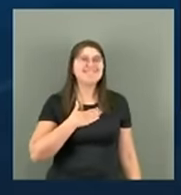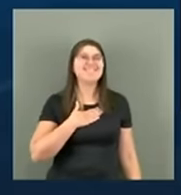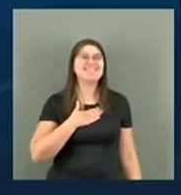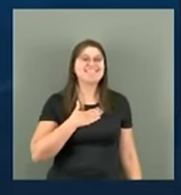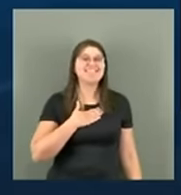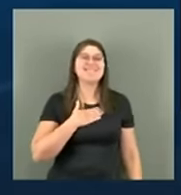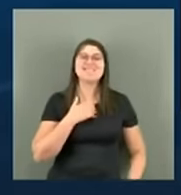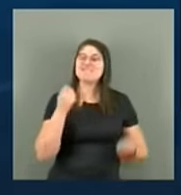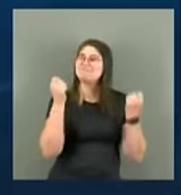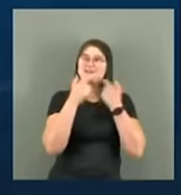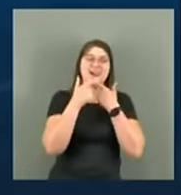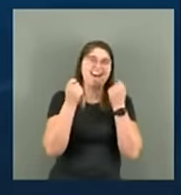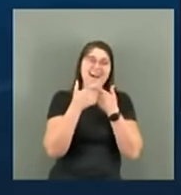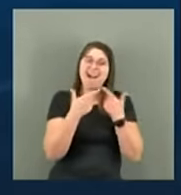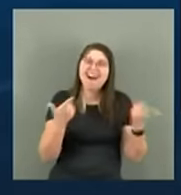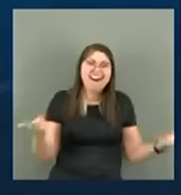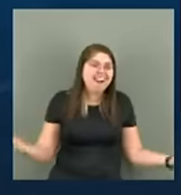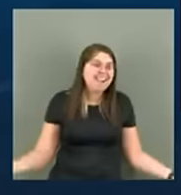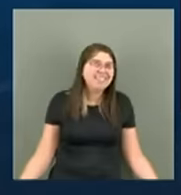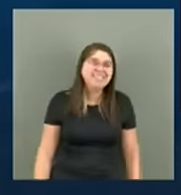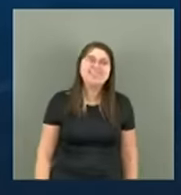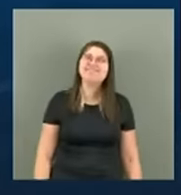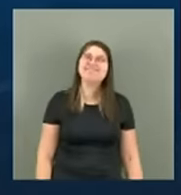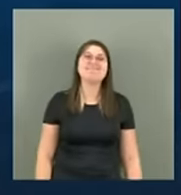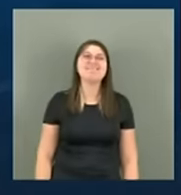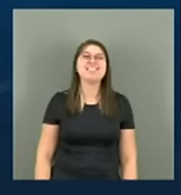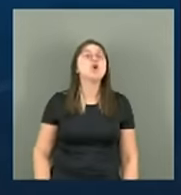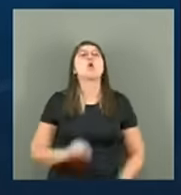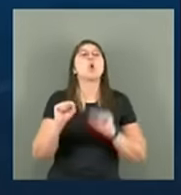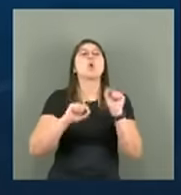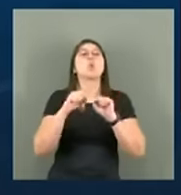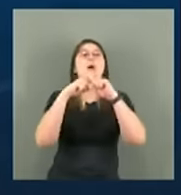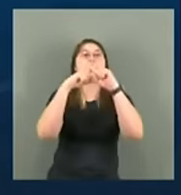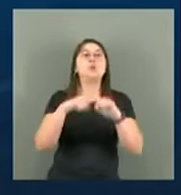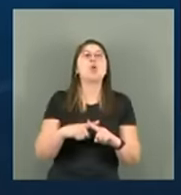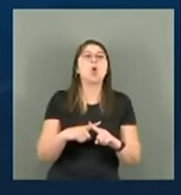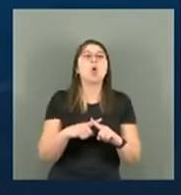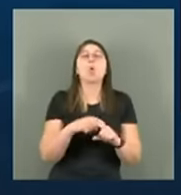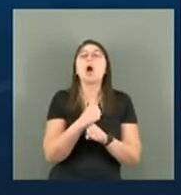Ah, gente, vamos para Lisboa agora, gente. De qual partida? E ano?